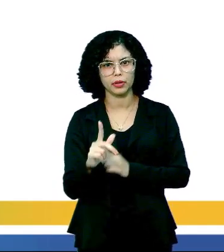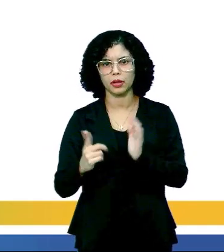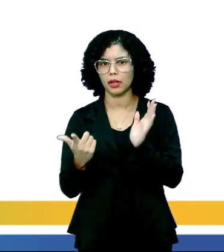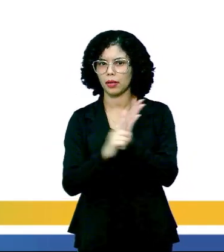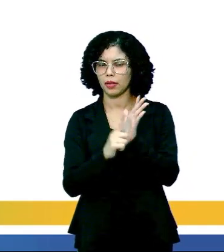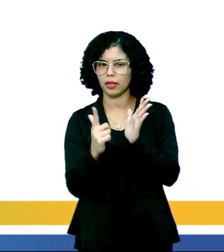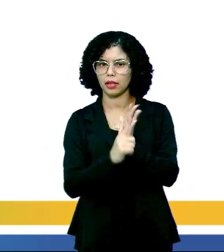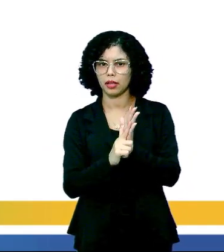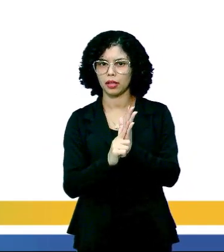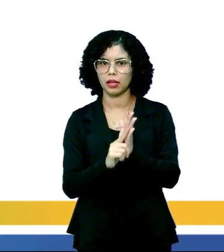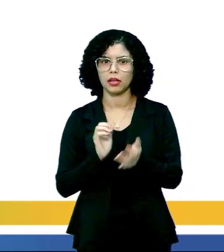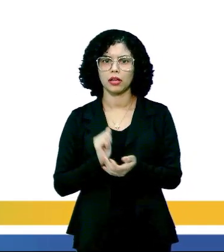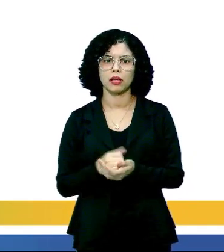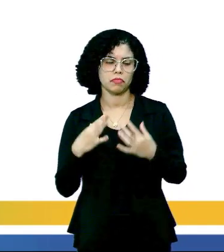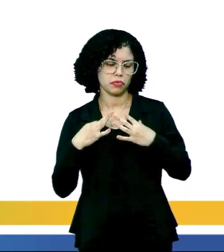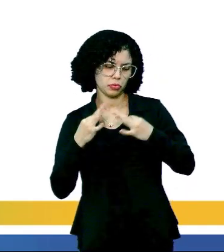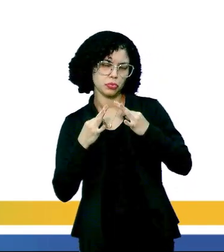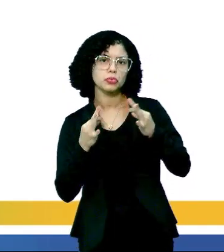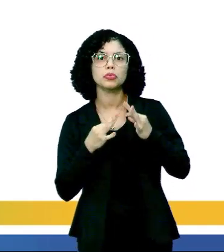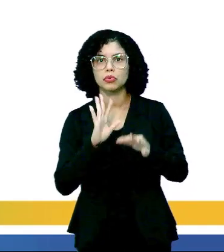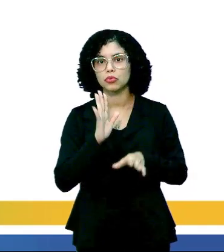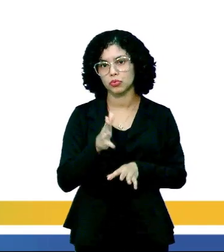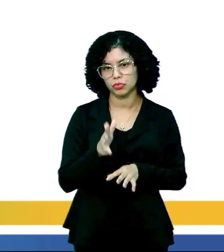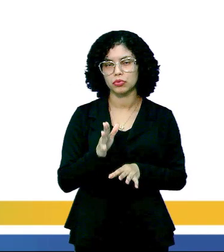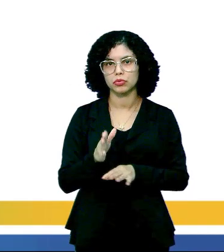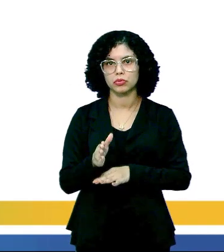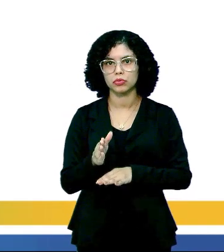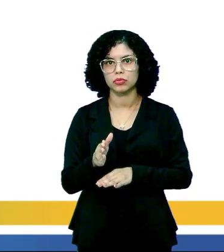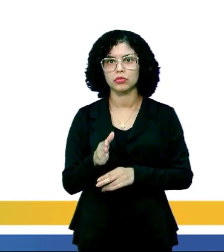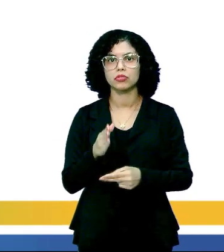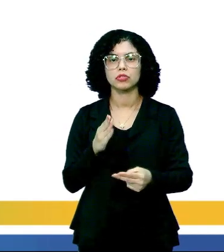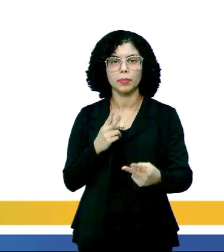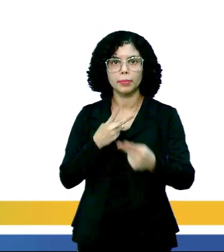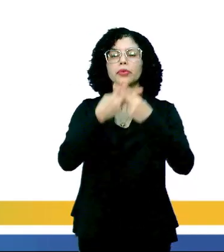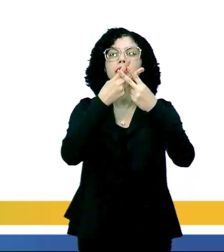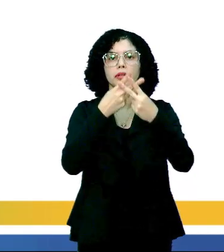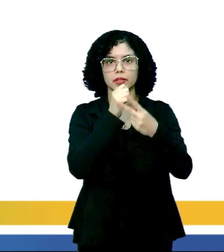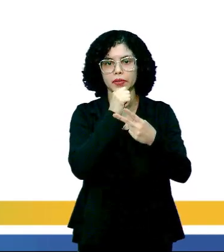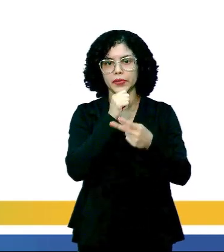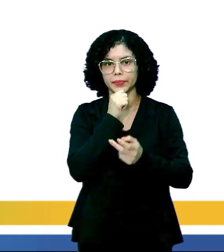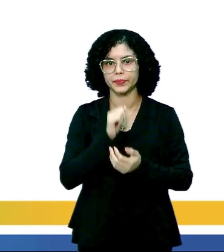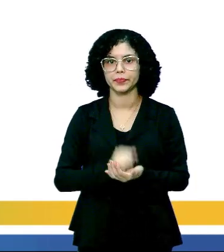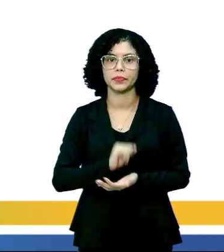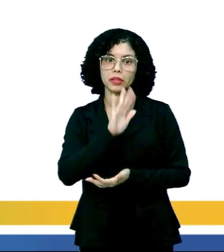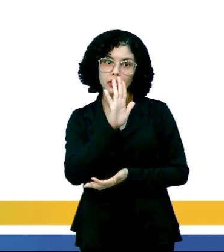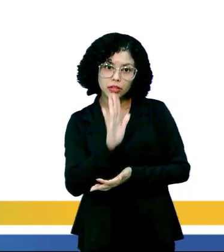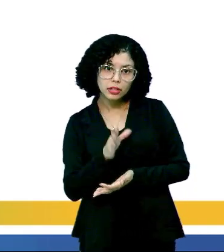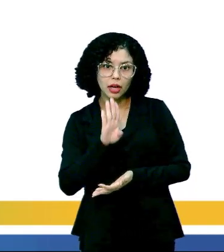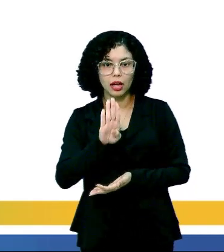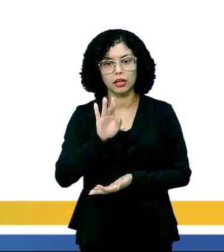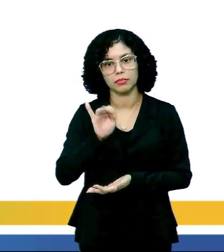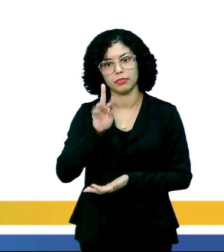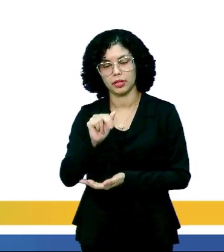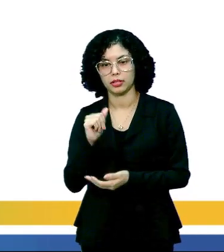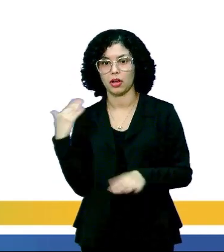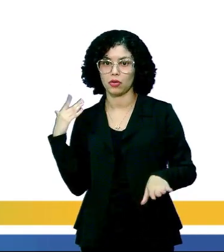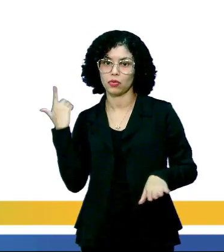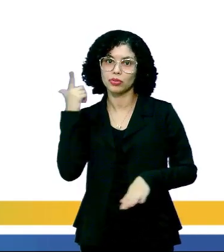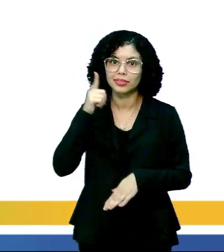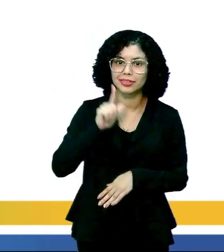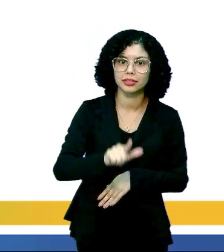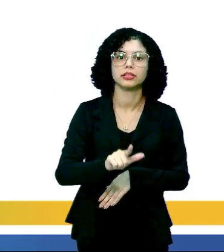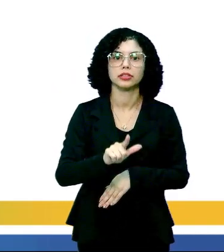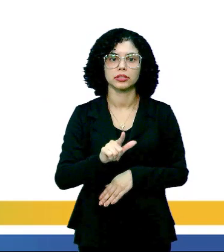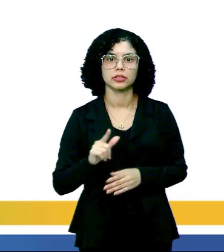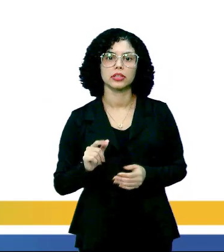papel, uma vestimenta mais grossa, já é capaz de reter a partícula alfa. Já a partícula beta, ela consegue atravessar